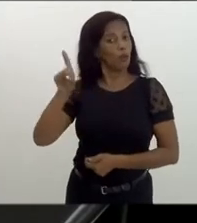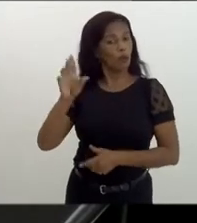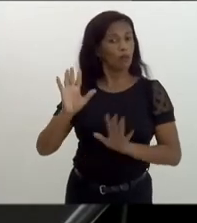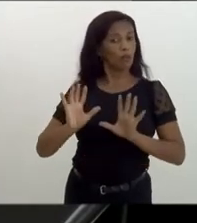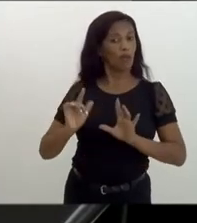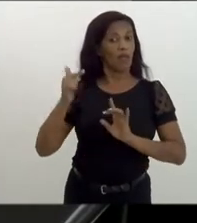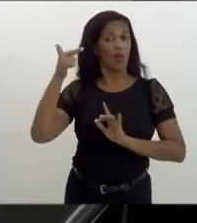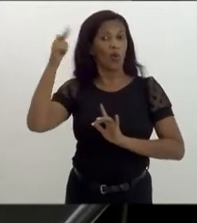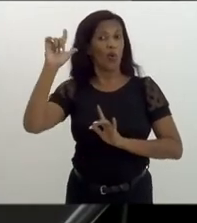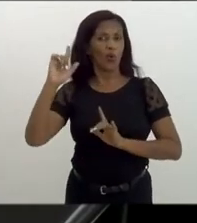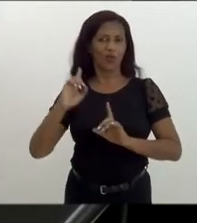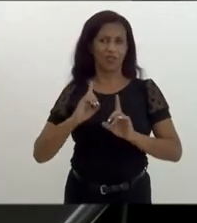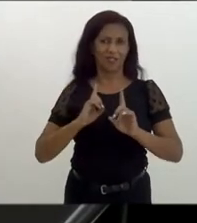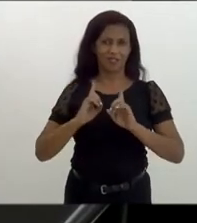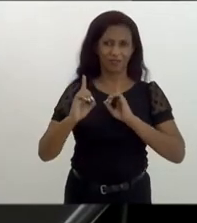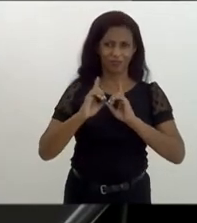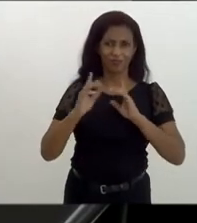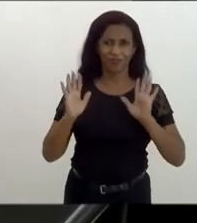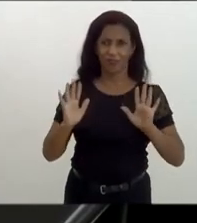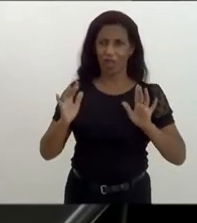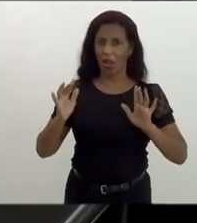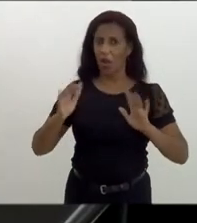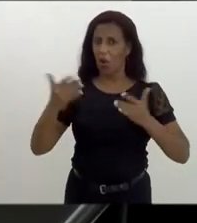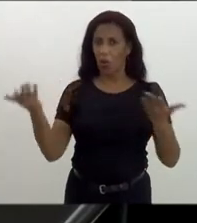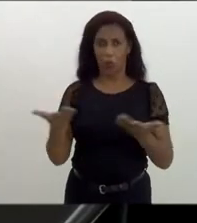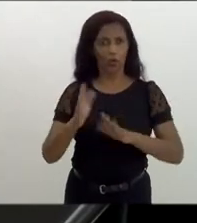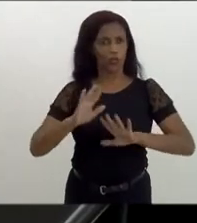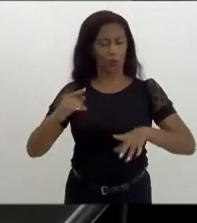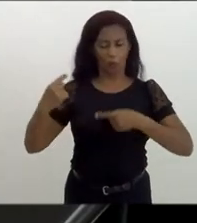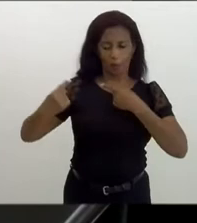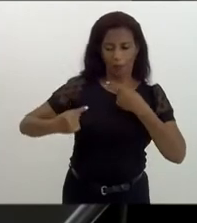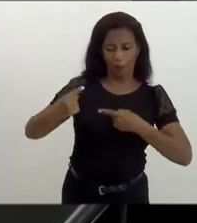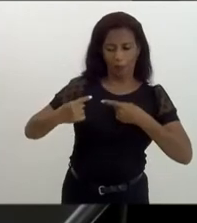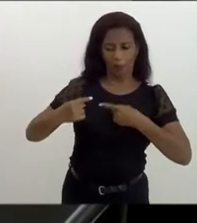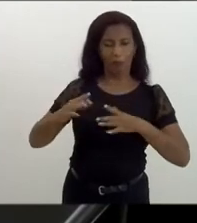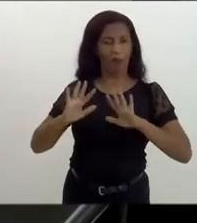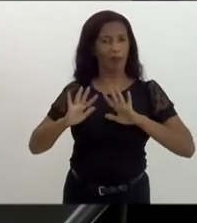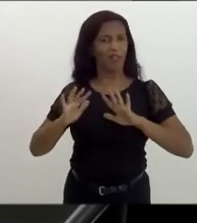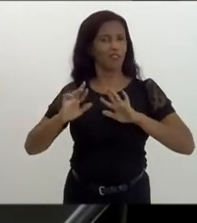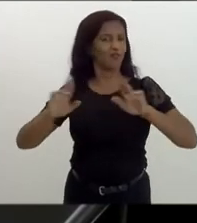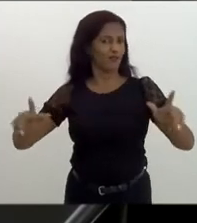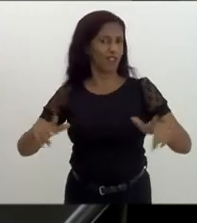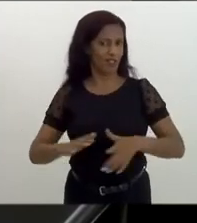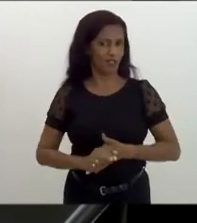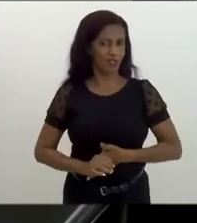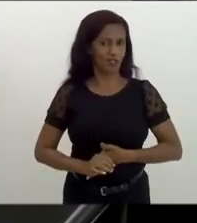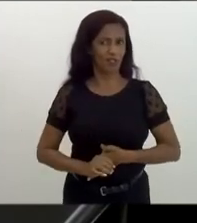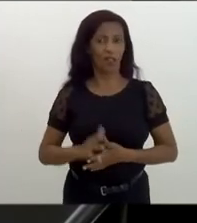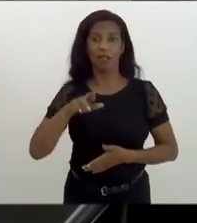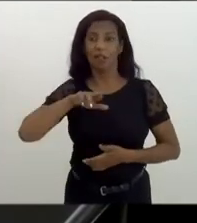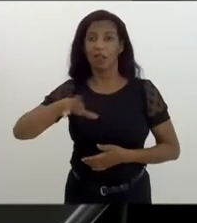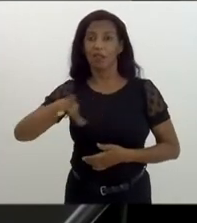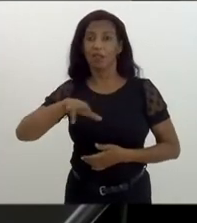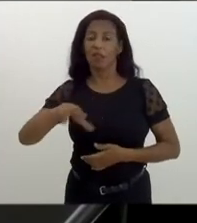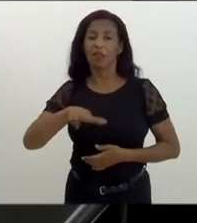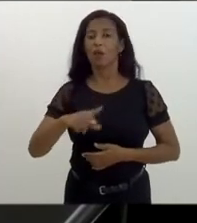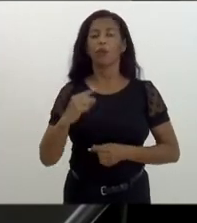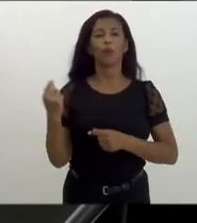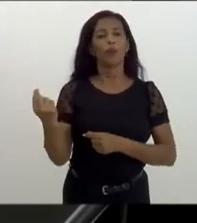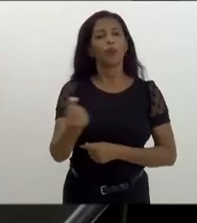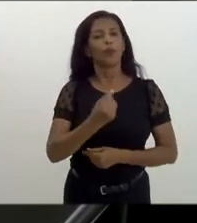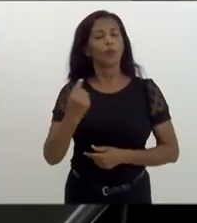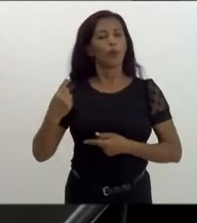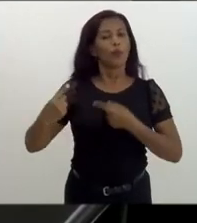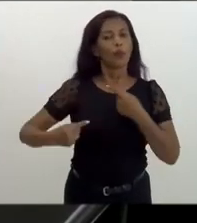uma outra discussão que nós podemos ter estamos abertos a ter mas não é algo que nós